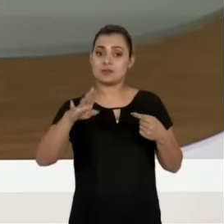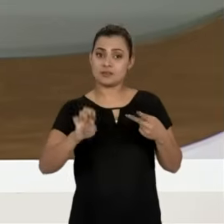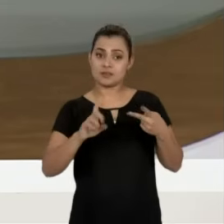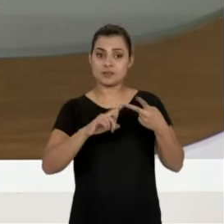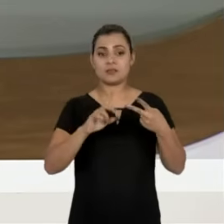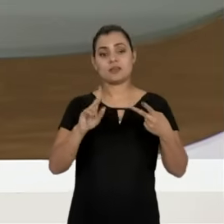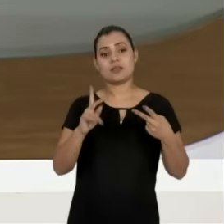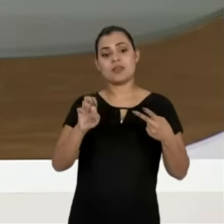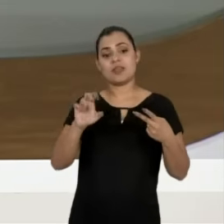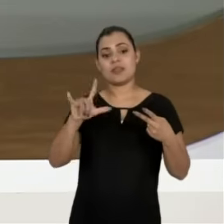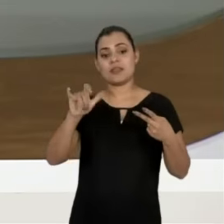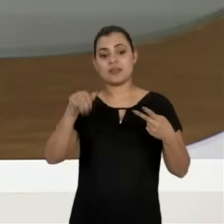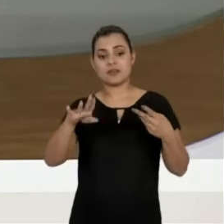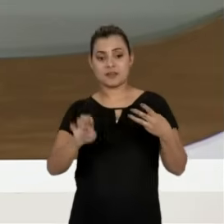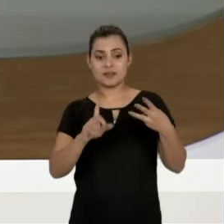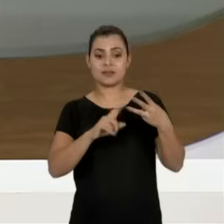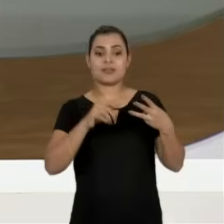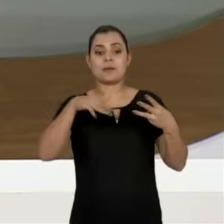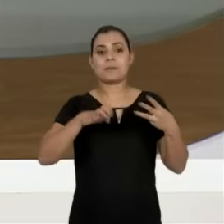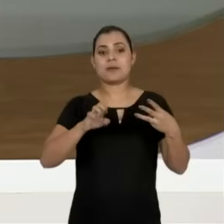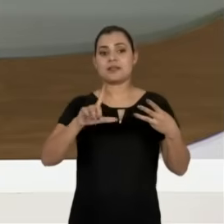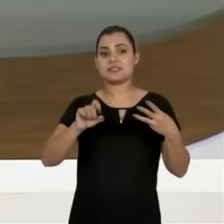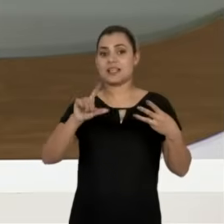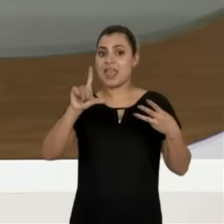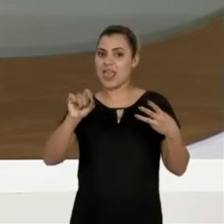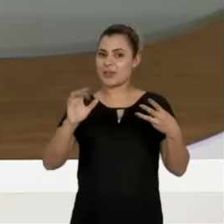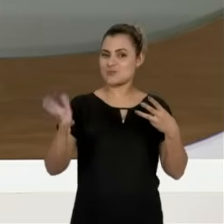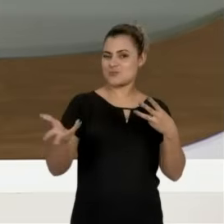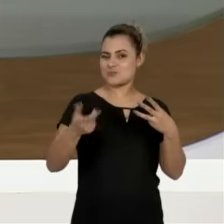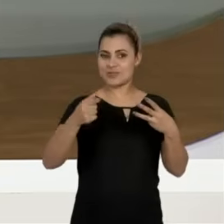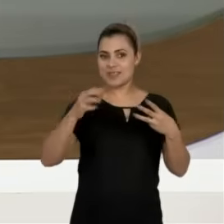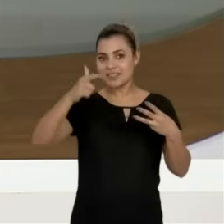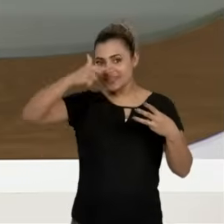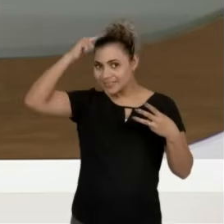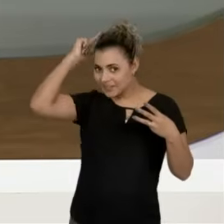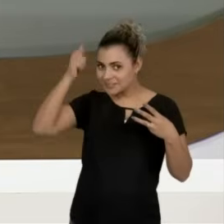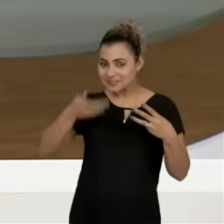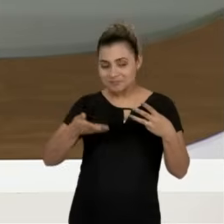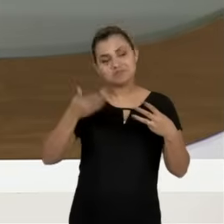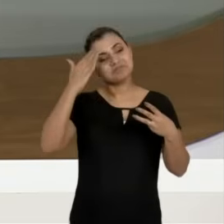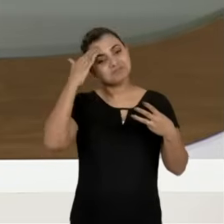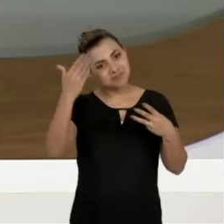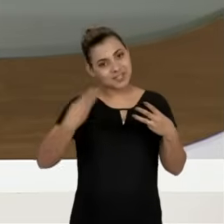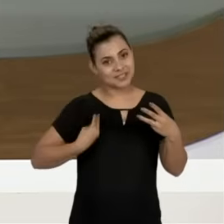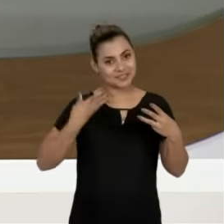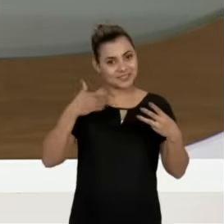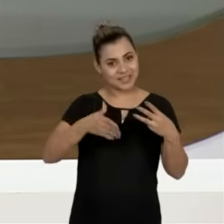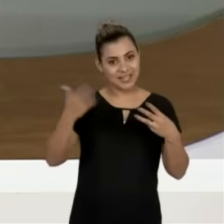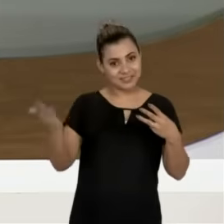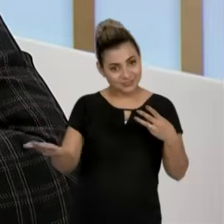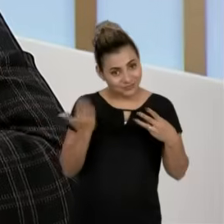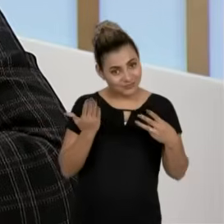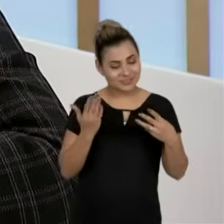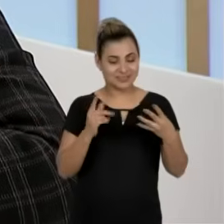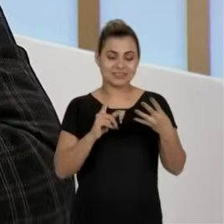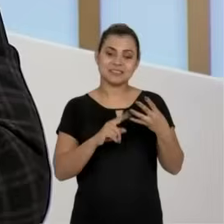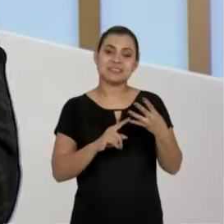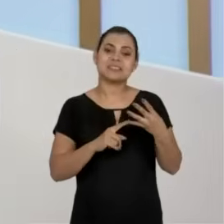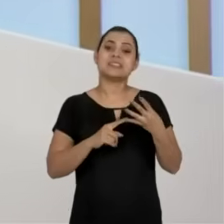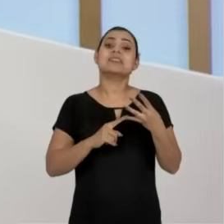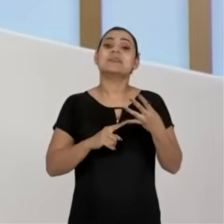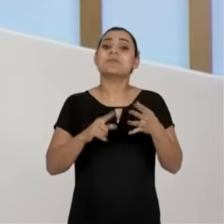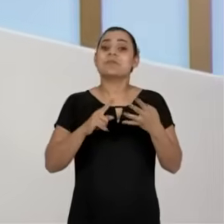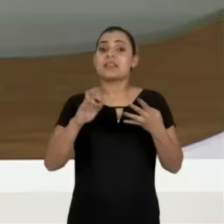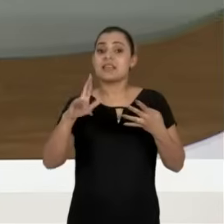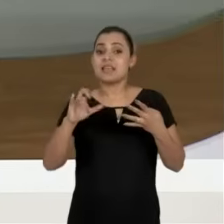da Eliane Trindade, do Marcelo Grande, Marcelo Tais. Muitíssimo obrigada pela ajuda aqui na mediação,